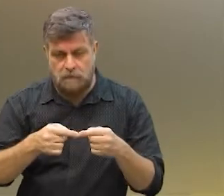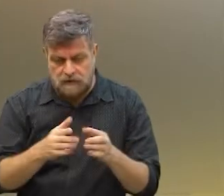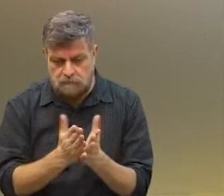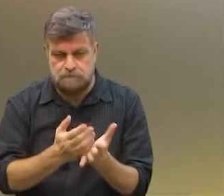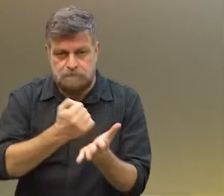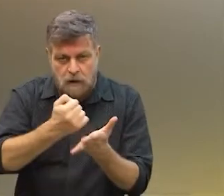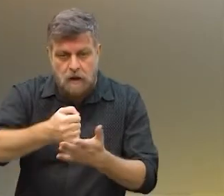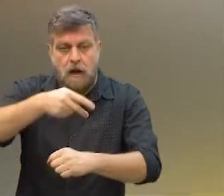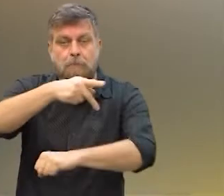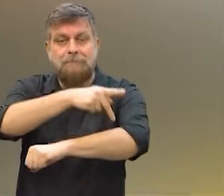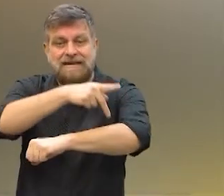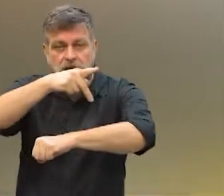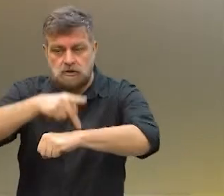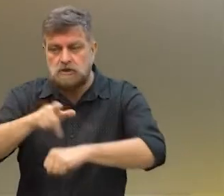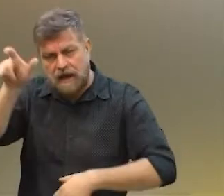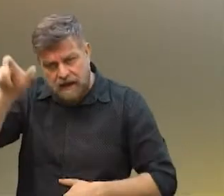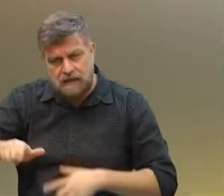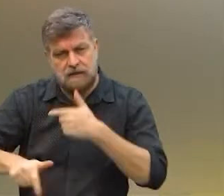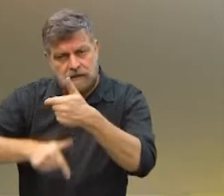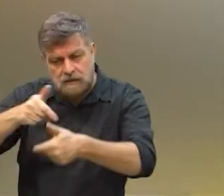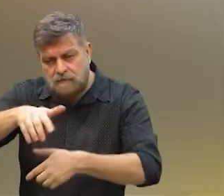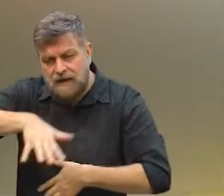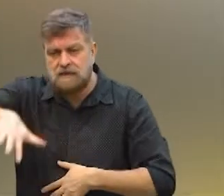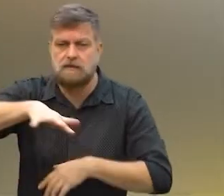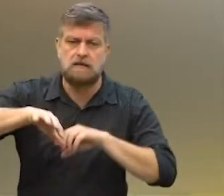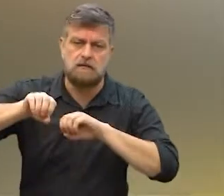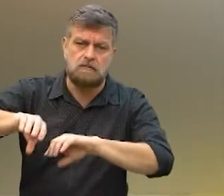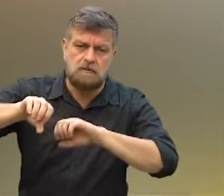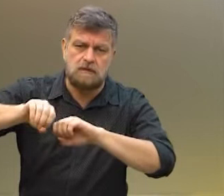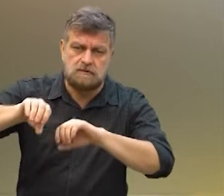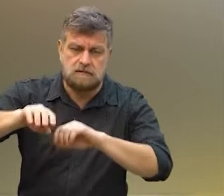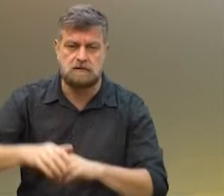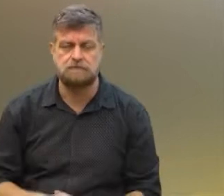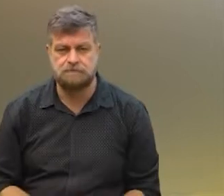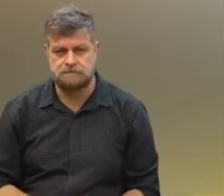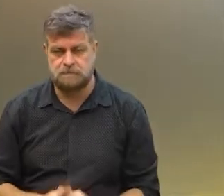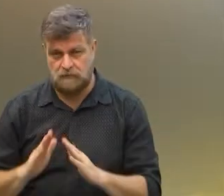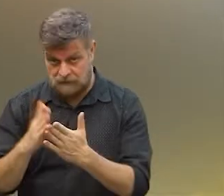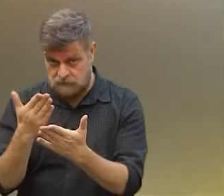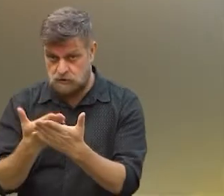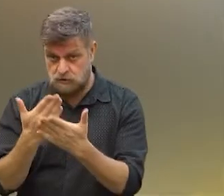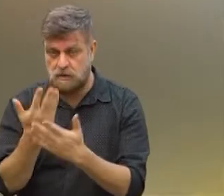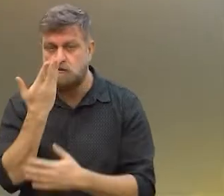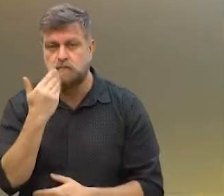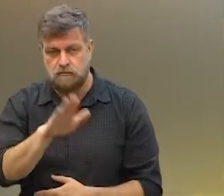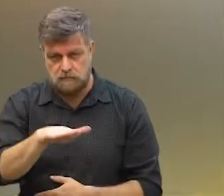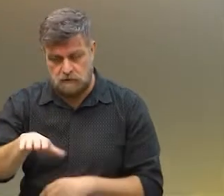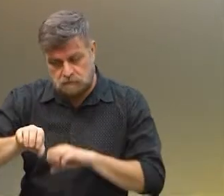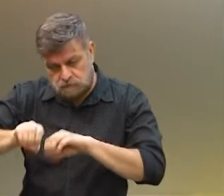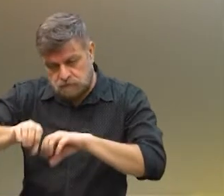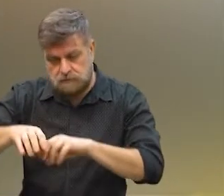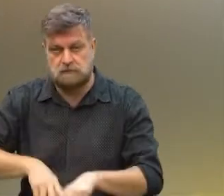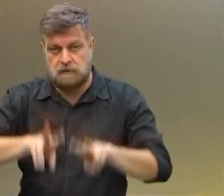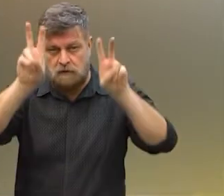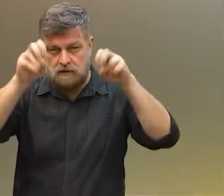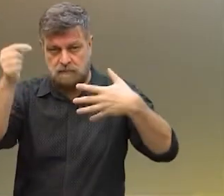da carreira do magistério, já que elas exercem uma atividade educacional dentro das unidades de educação infantil. Então foram